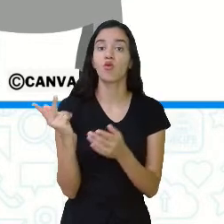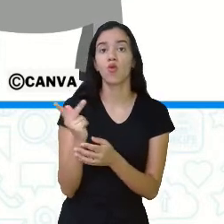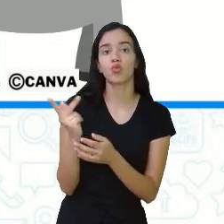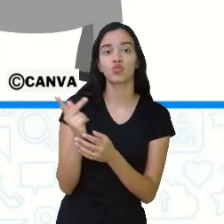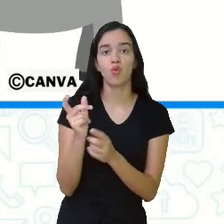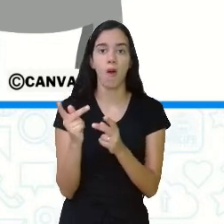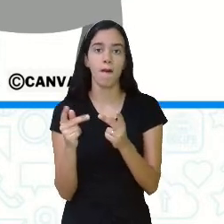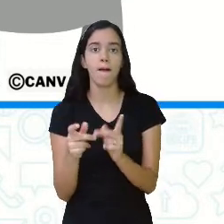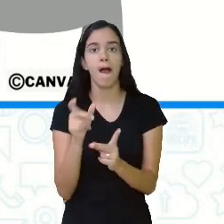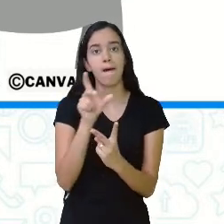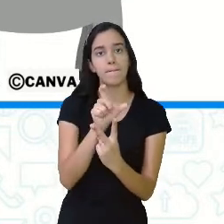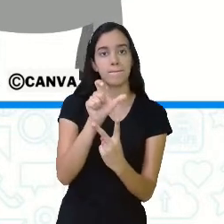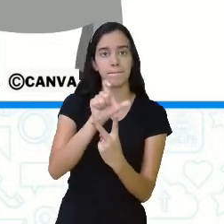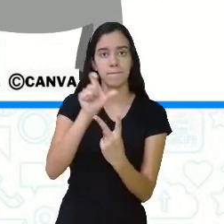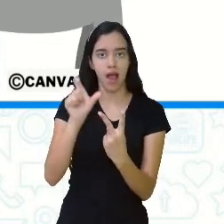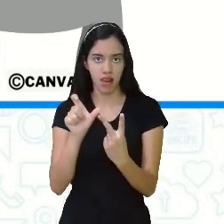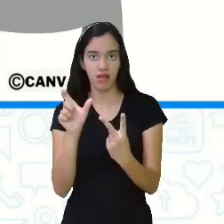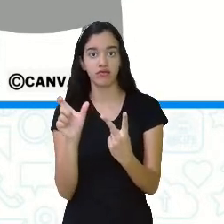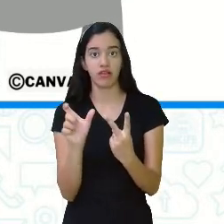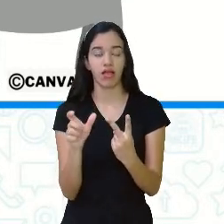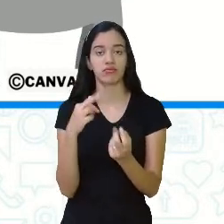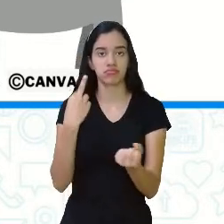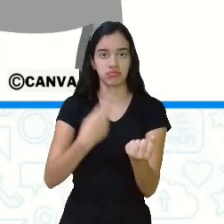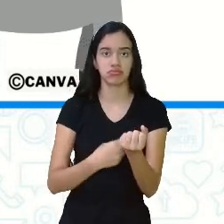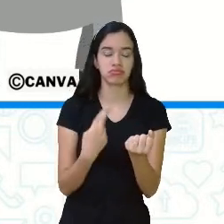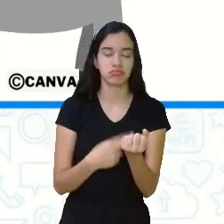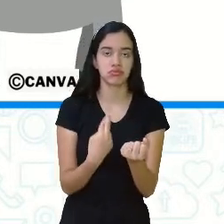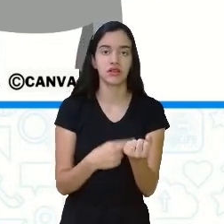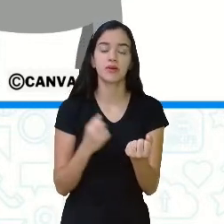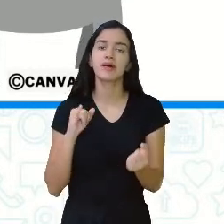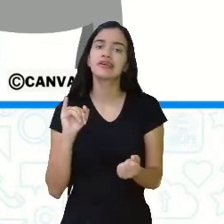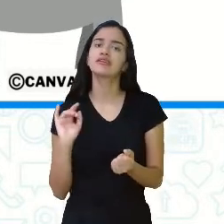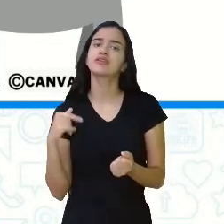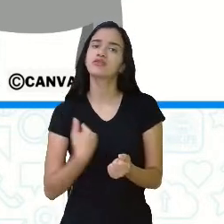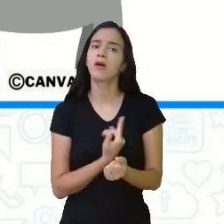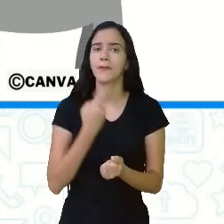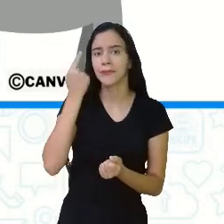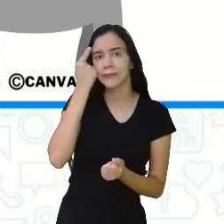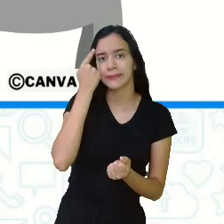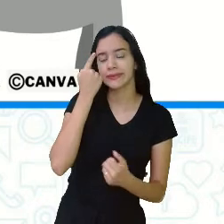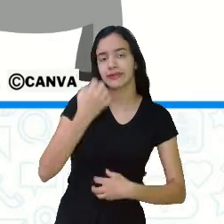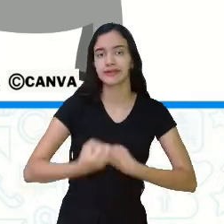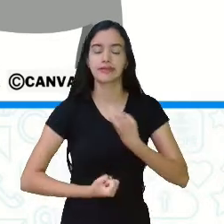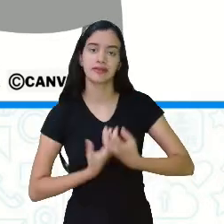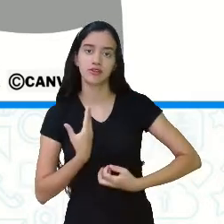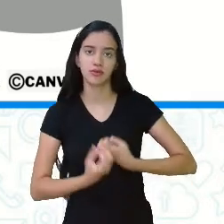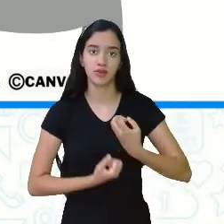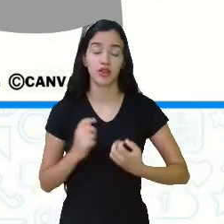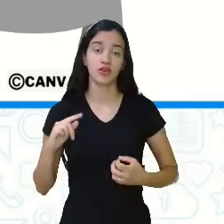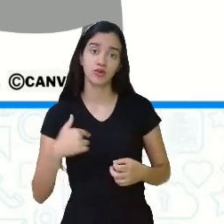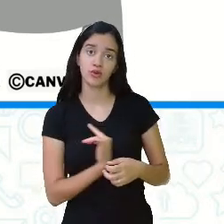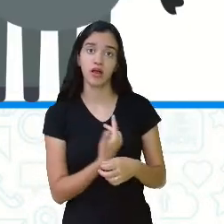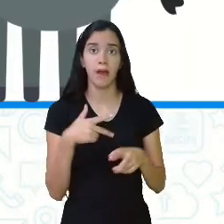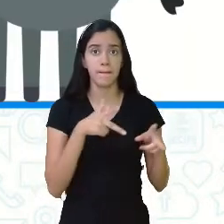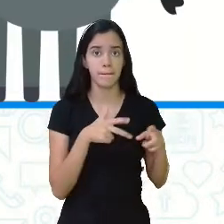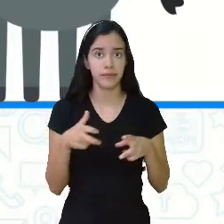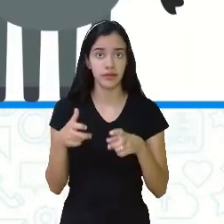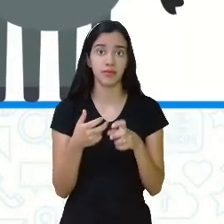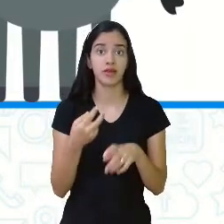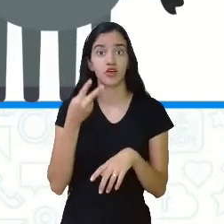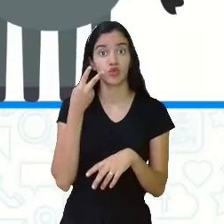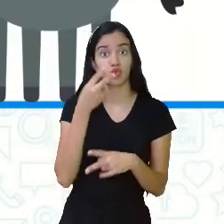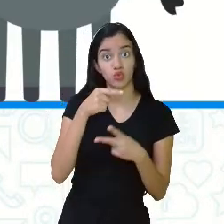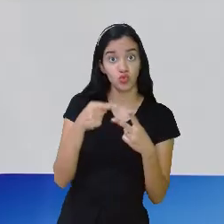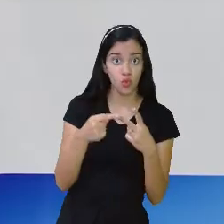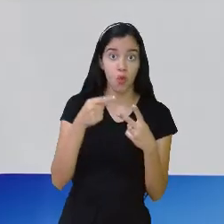conversar, tá certo? Então, se a gente for pensar quais são as rimas que tem aí neste poema, a gente já identificou aí duas palavras